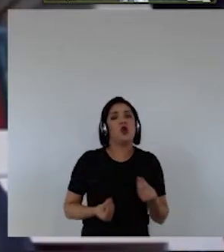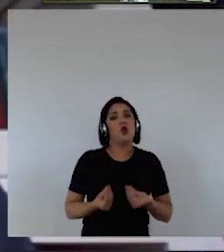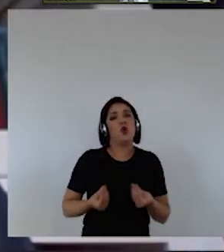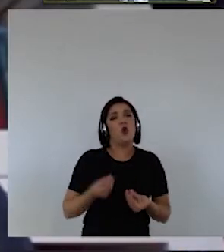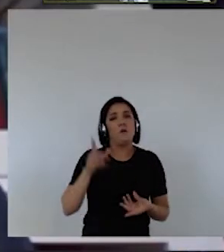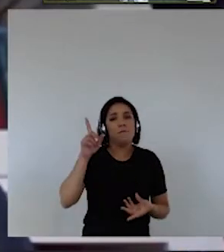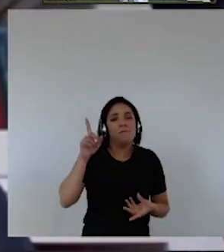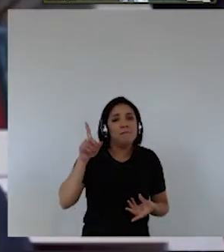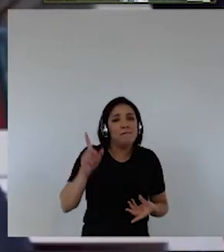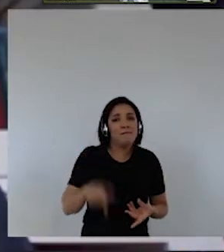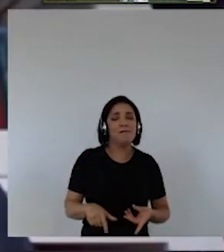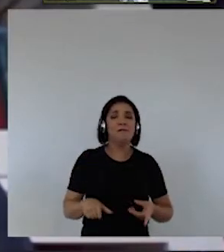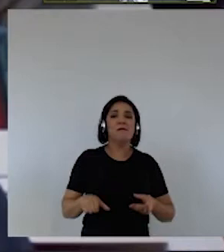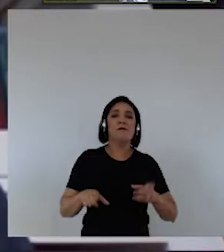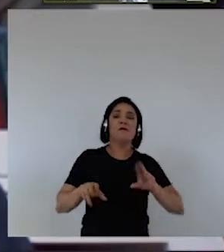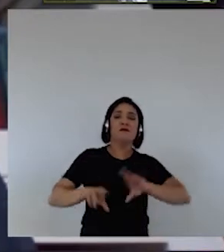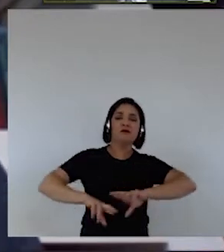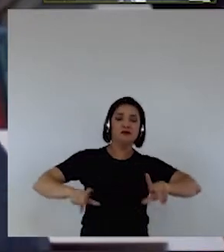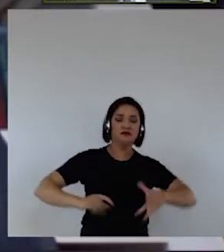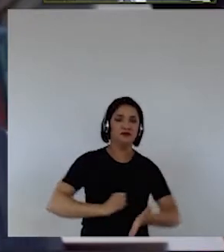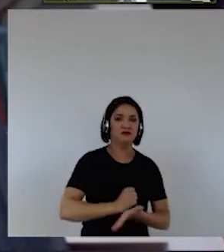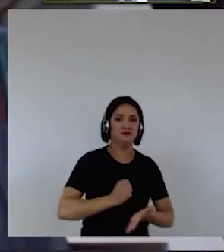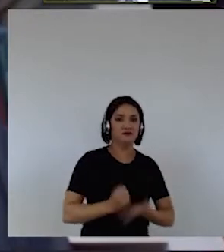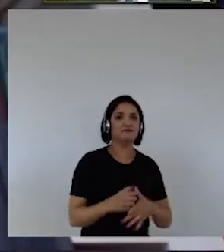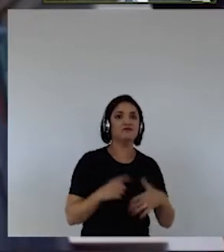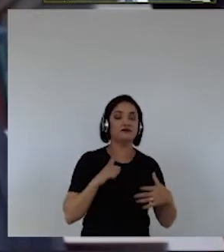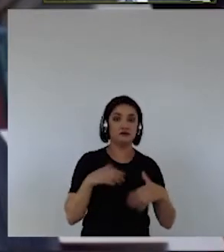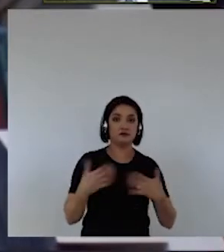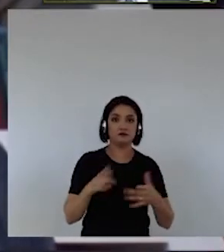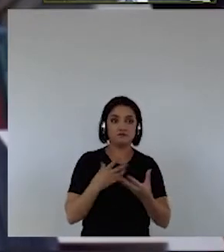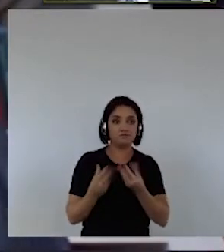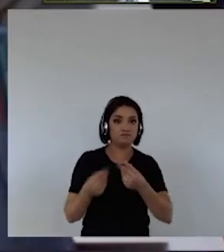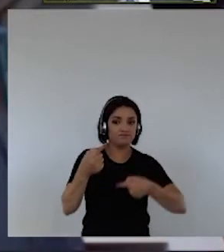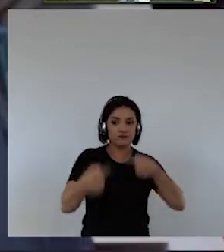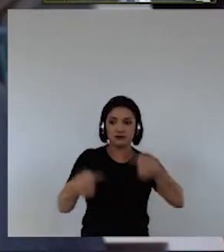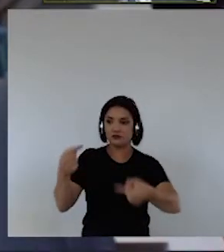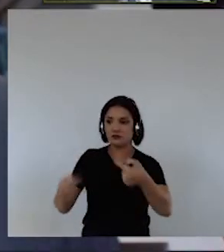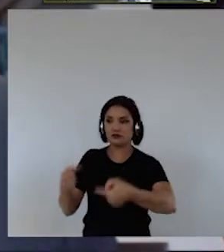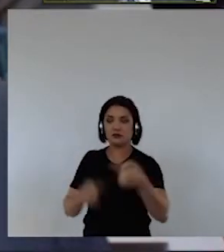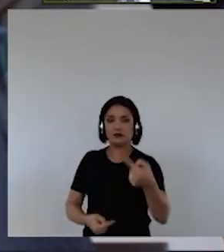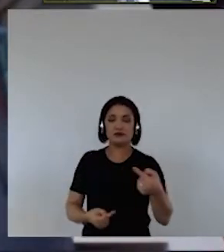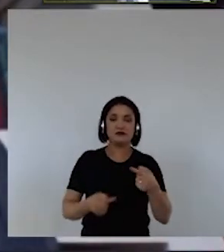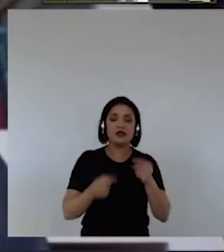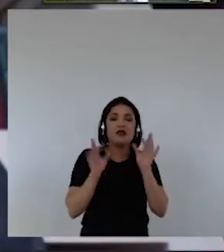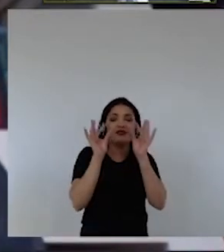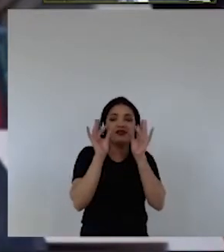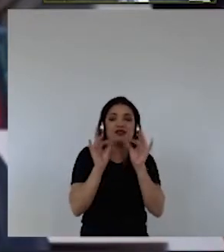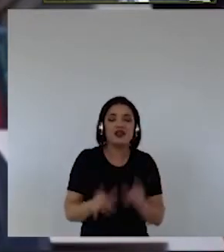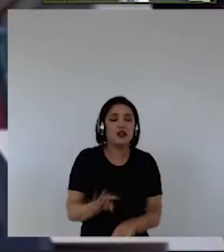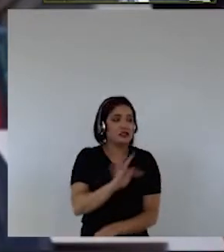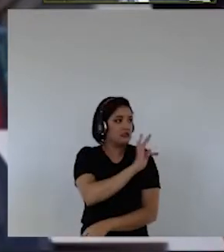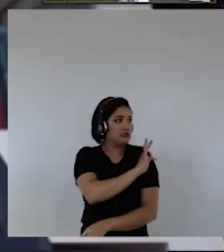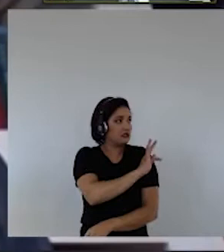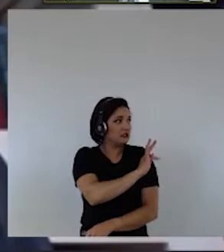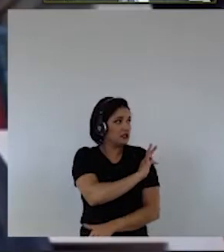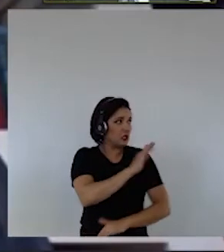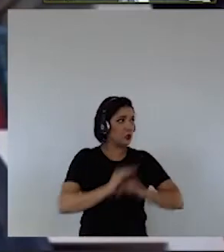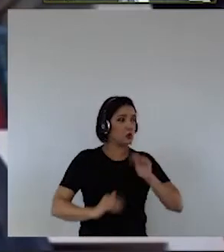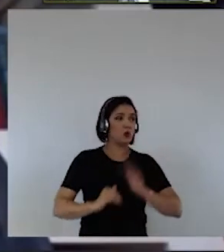fora da área do próprio contrato. Então, existe muita discussão técnica que vai